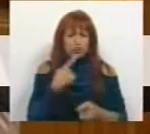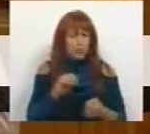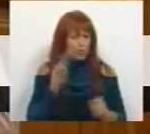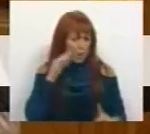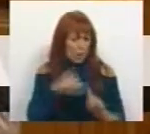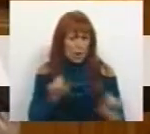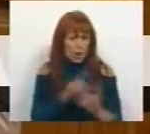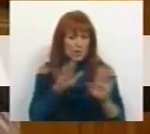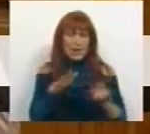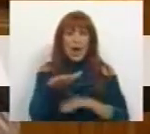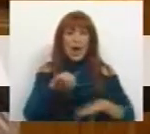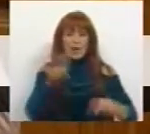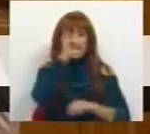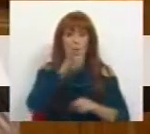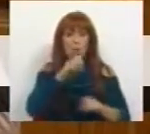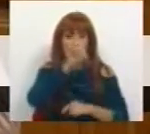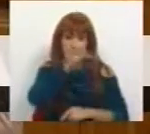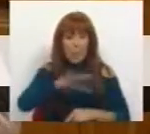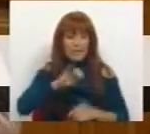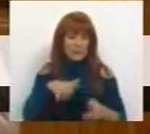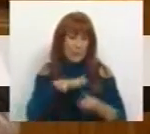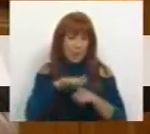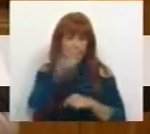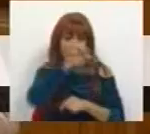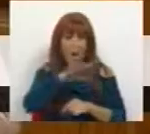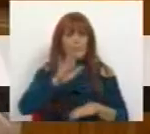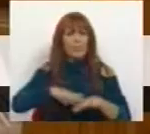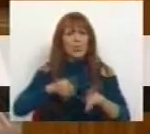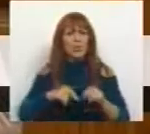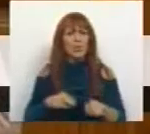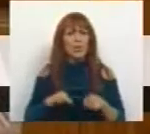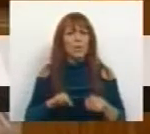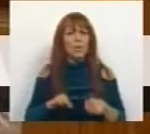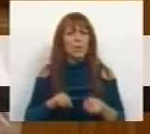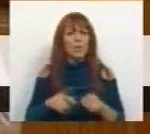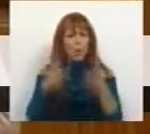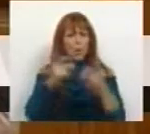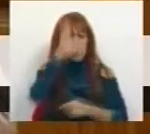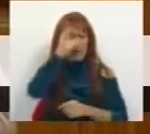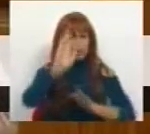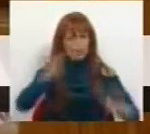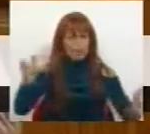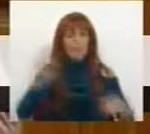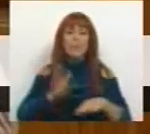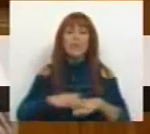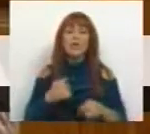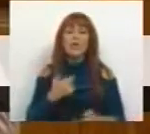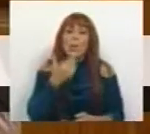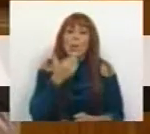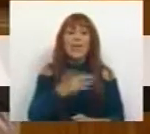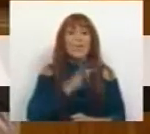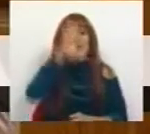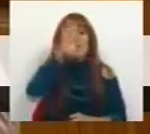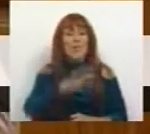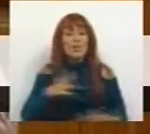muito concretas na área do ambiente, ou que têm efeitos na área do ambiente relativamente ao Orçamento de Estado. E por isso venho pedir ao